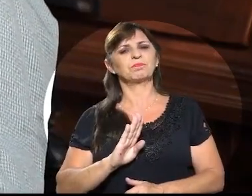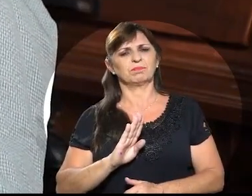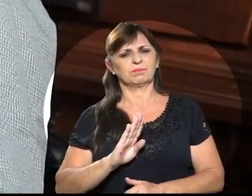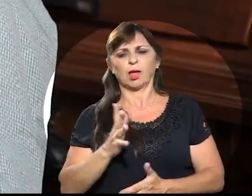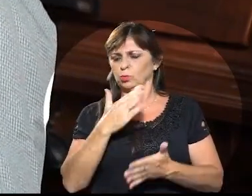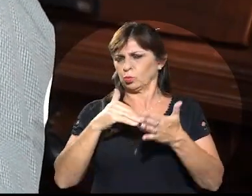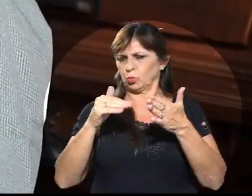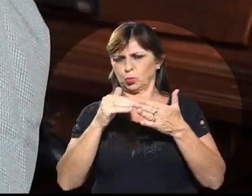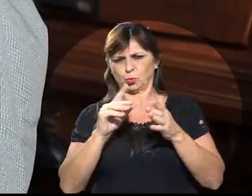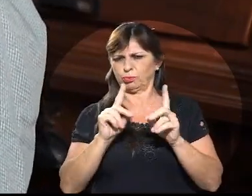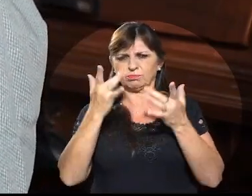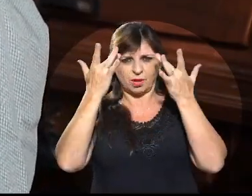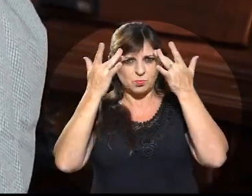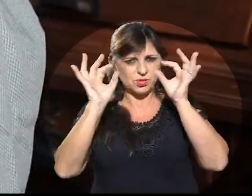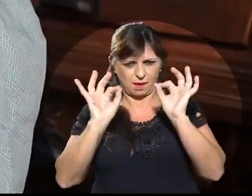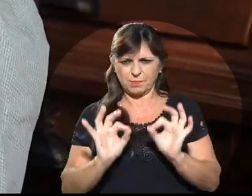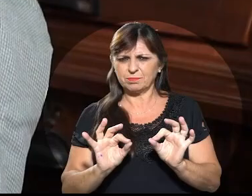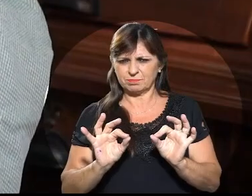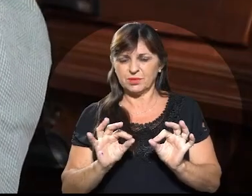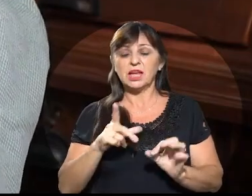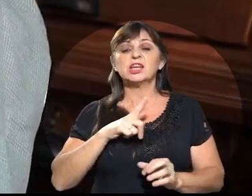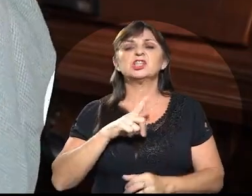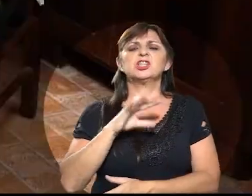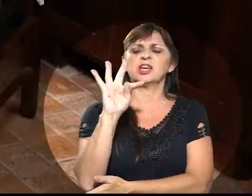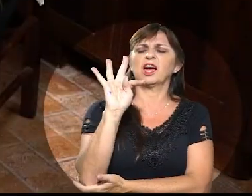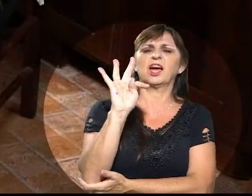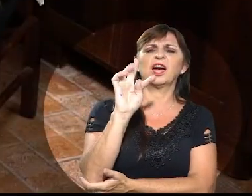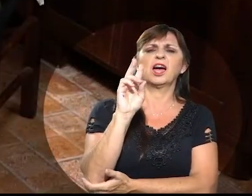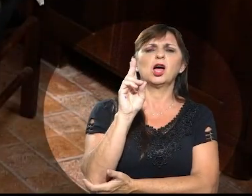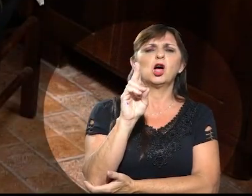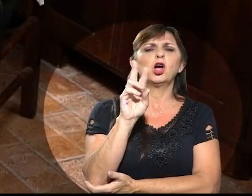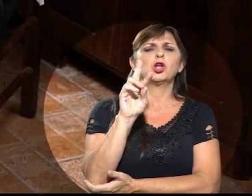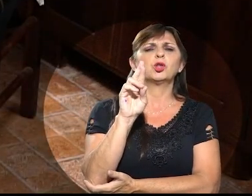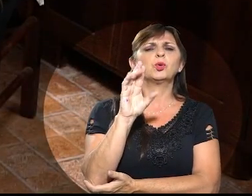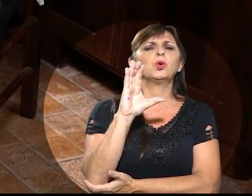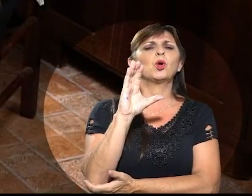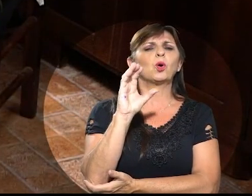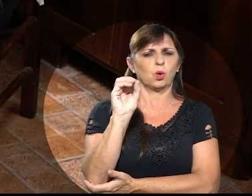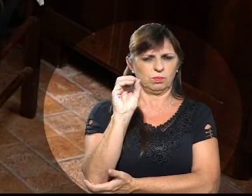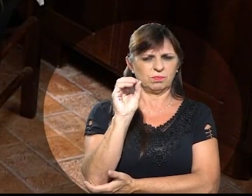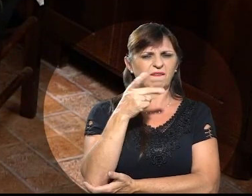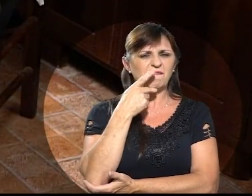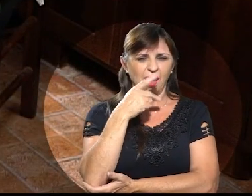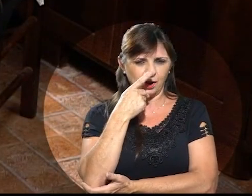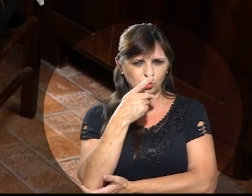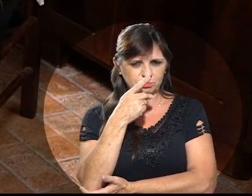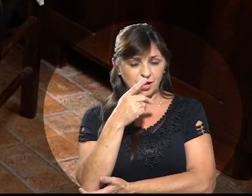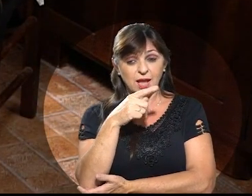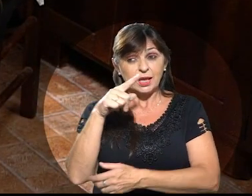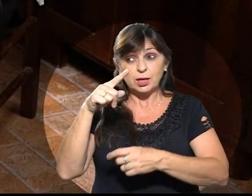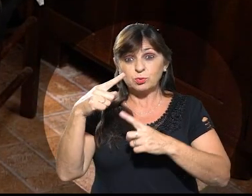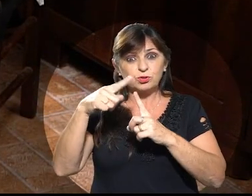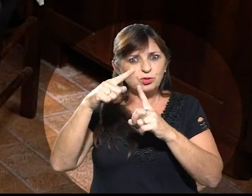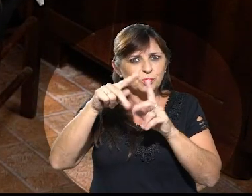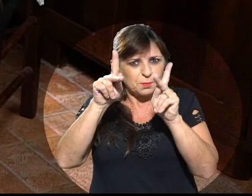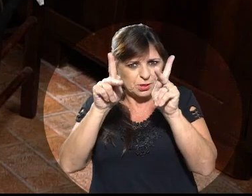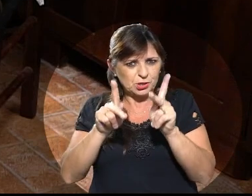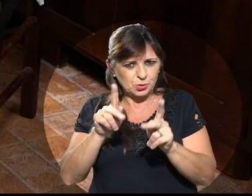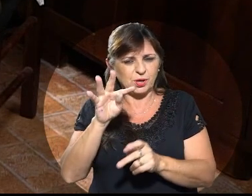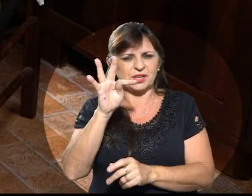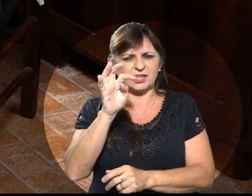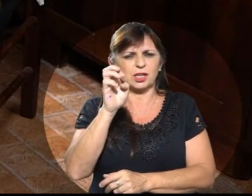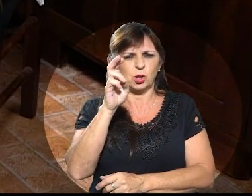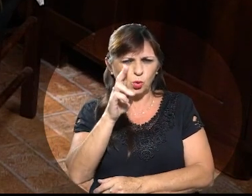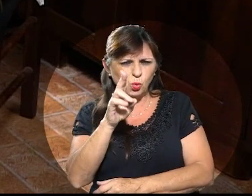era o Império Turco-Otomano, que existiam vários países e que depois se distribuíram pelo povo árabe, que são vários países,